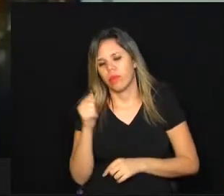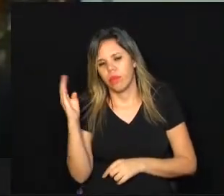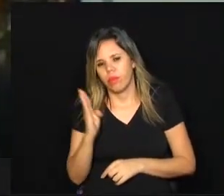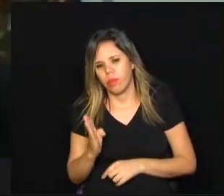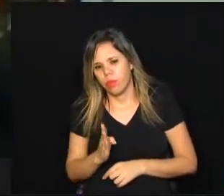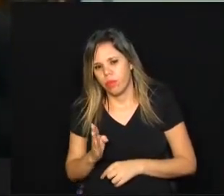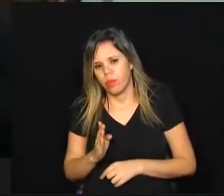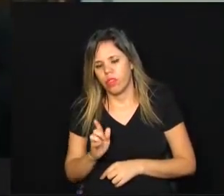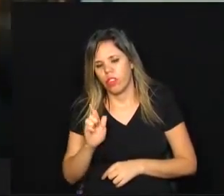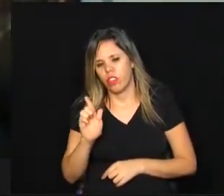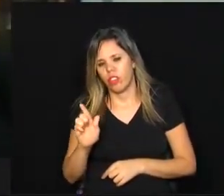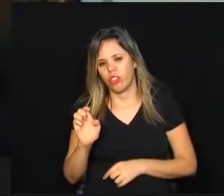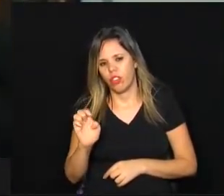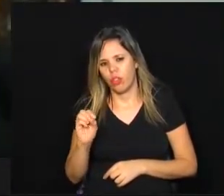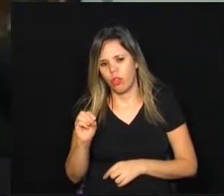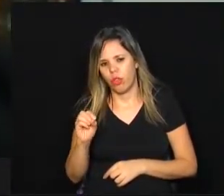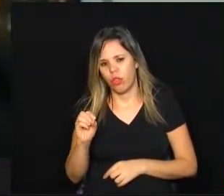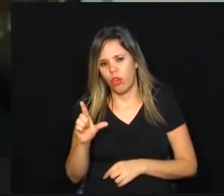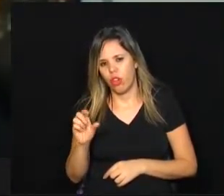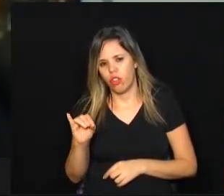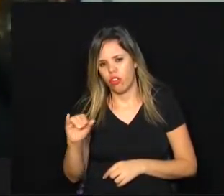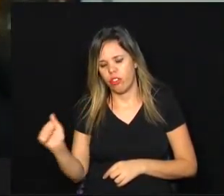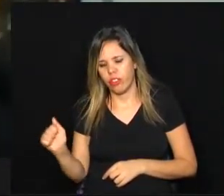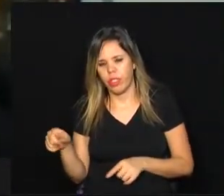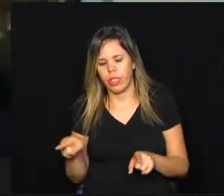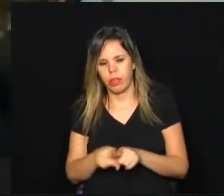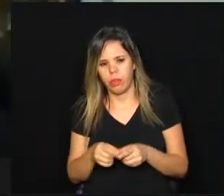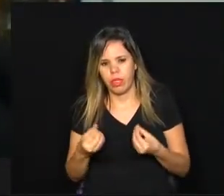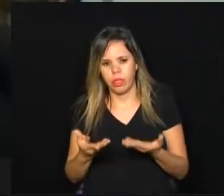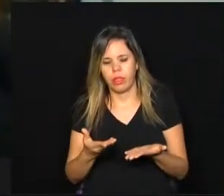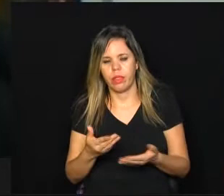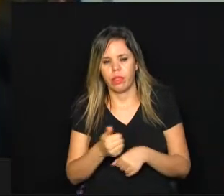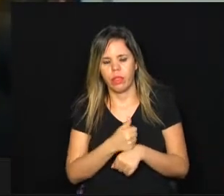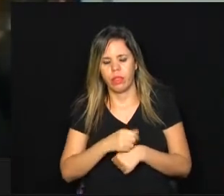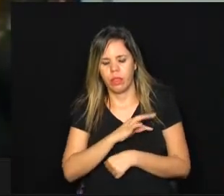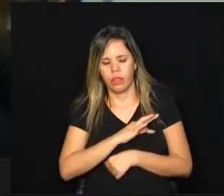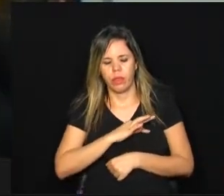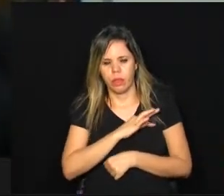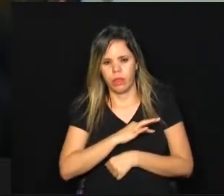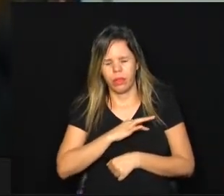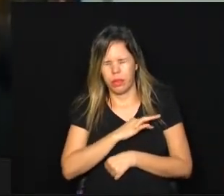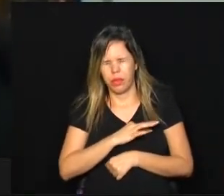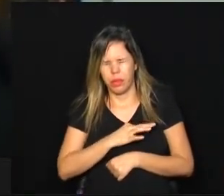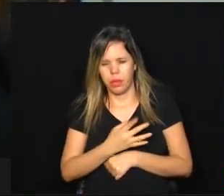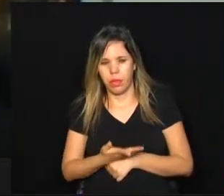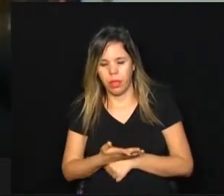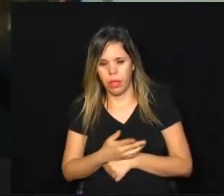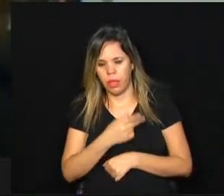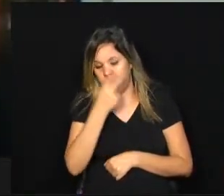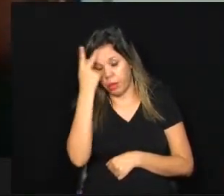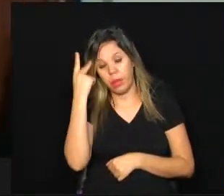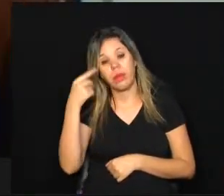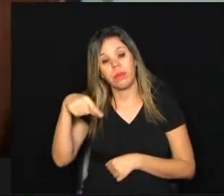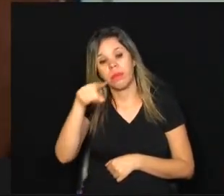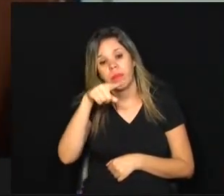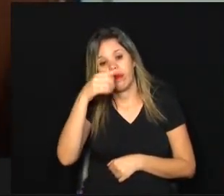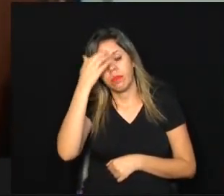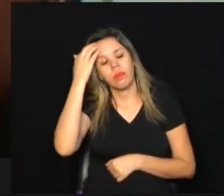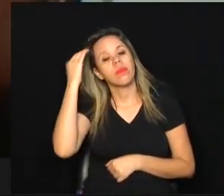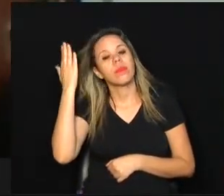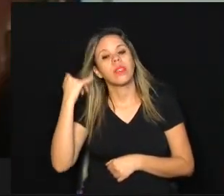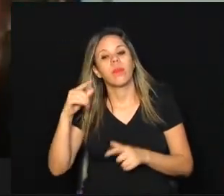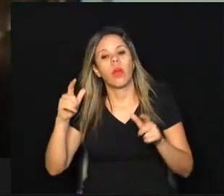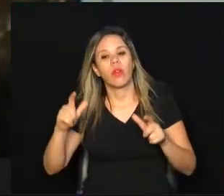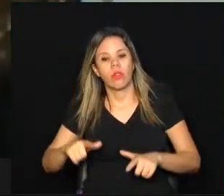de Geologia, que tem nos ajudado, encaminhado técnicos. Para quê? Para que as pessoas saibam que onde tem um